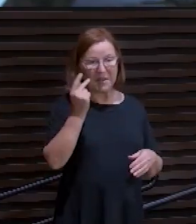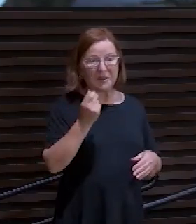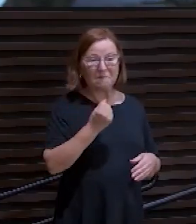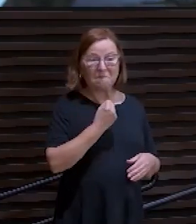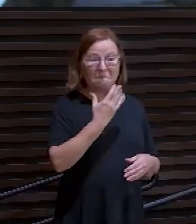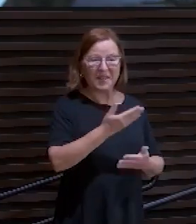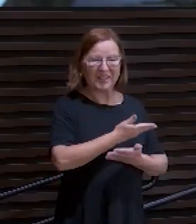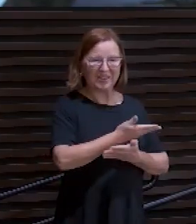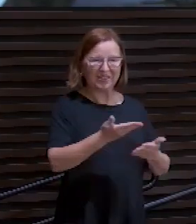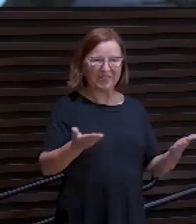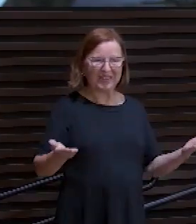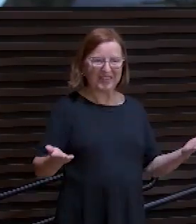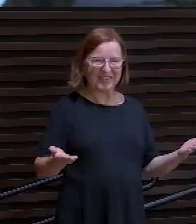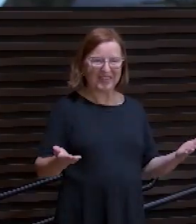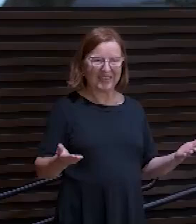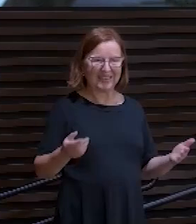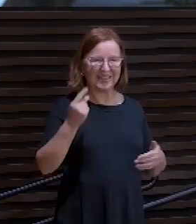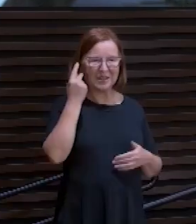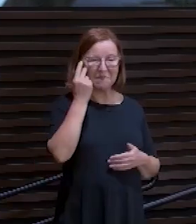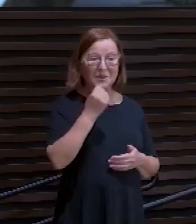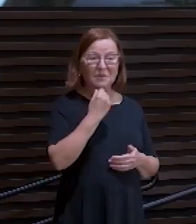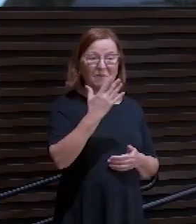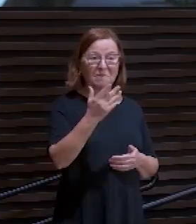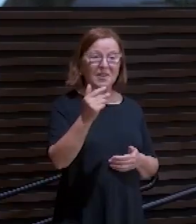da vossa casa.